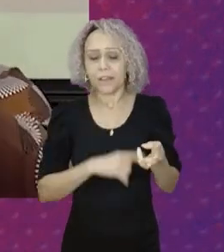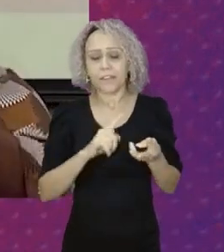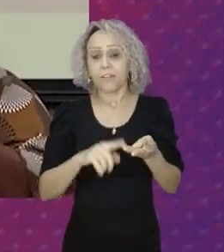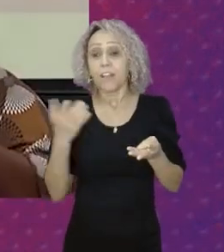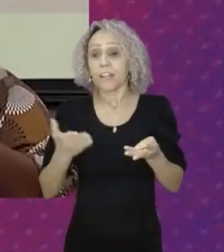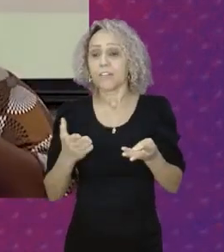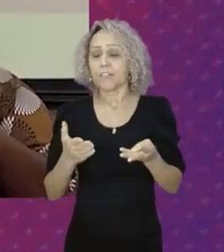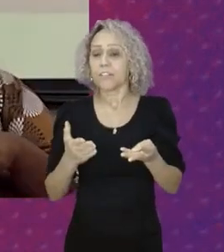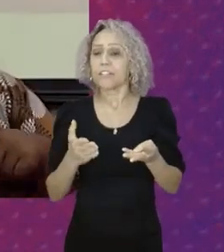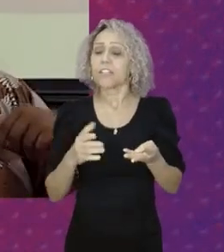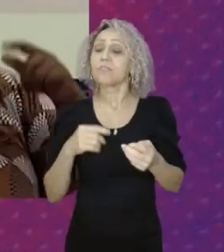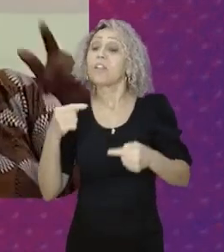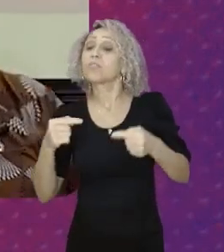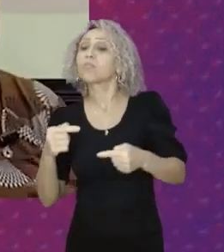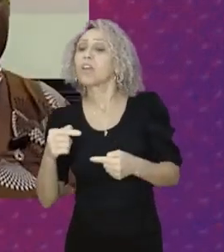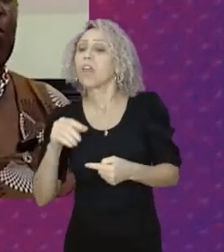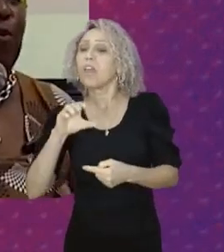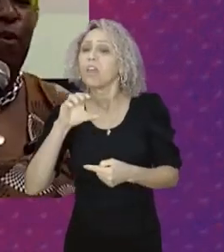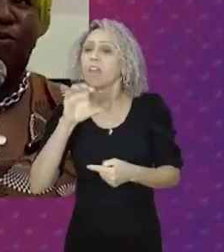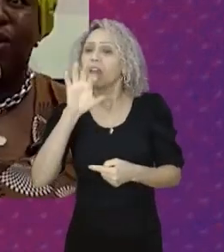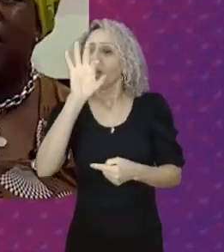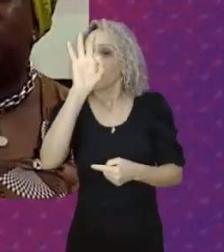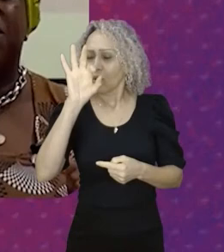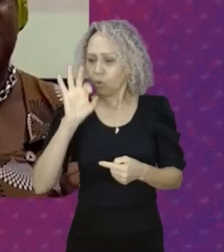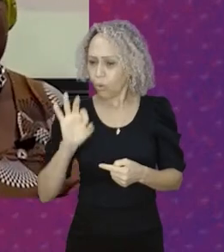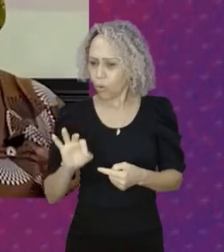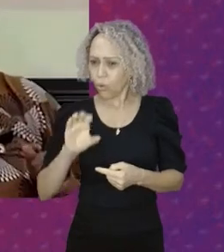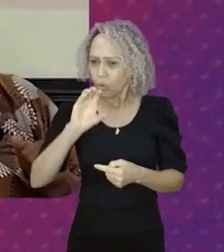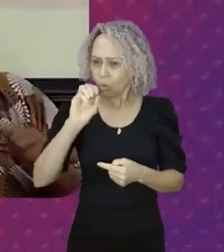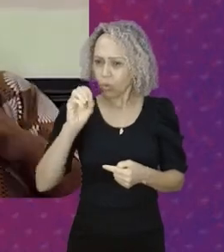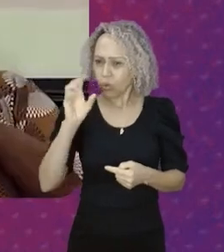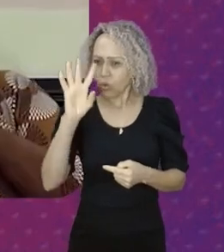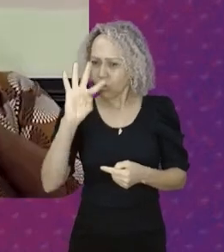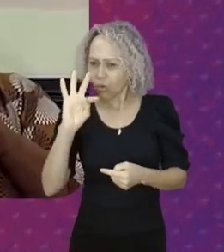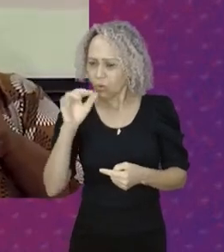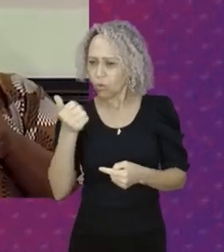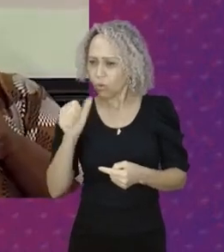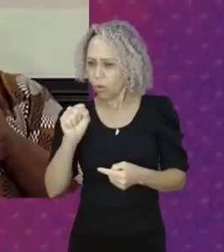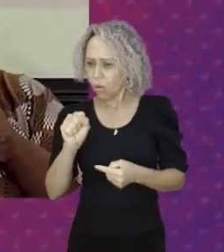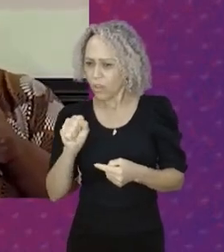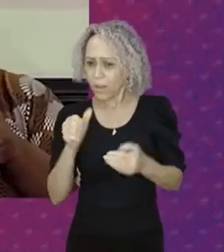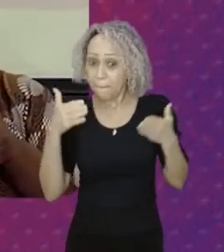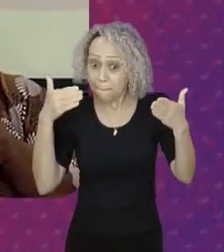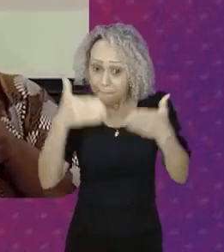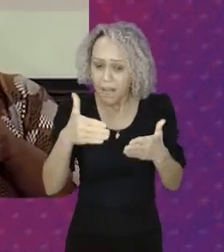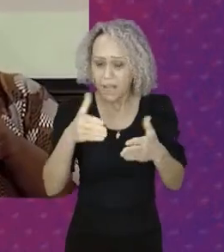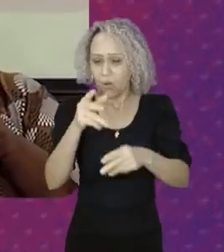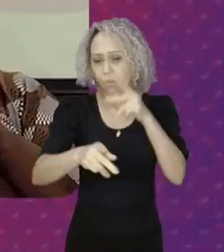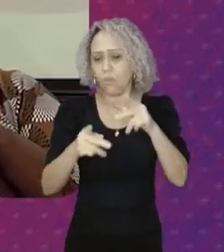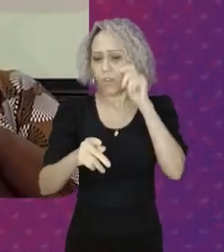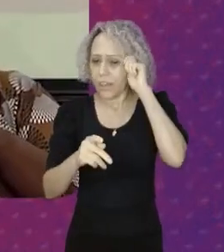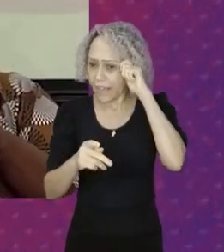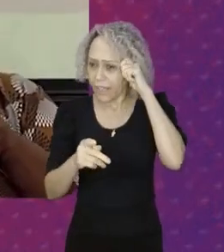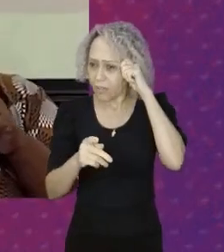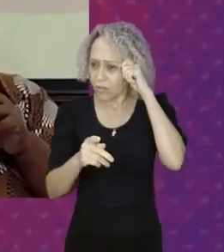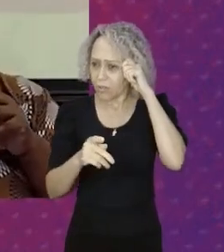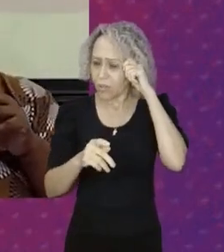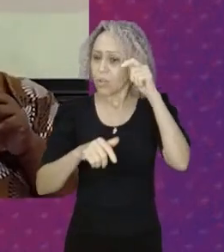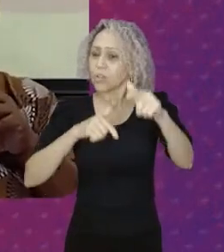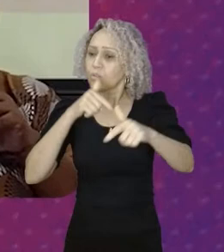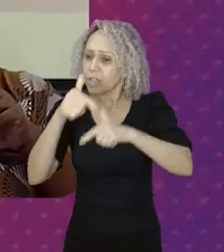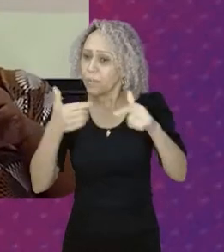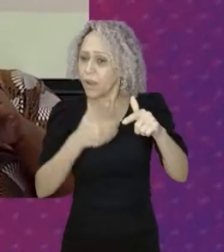para pessoas negras, não é? No serviço público, lá na universidade, porque essa demanda de acesso ao